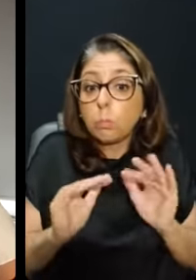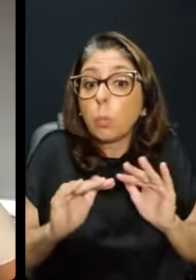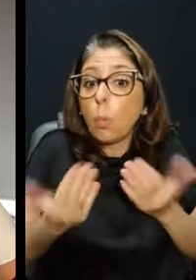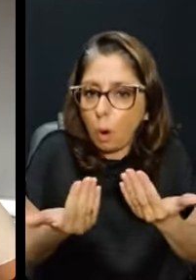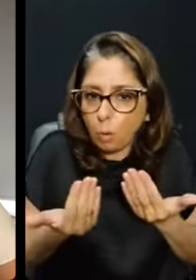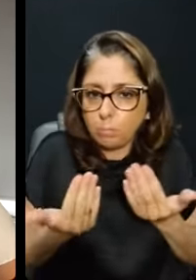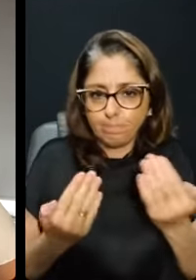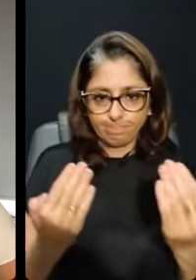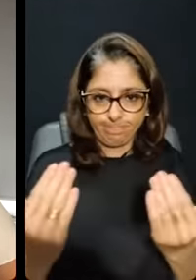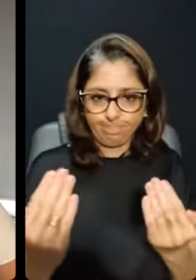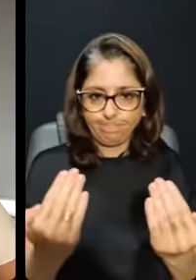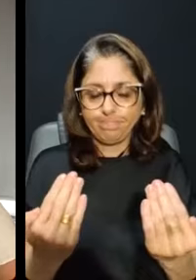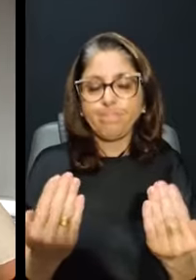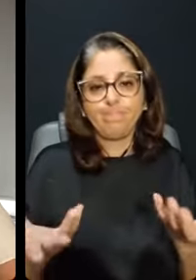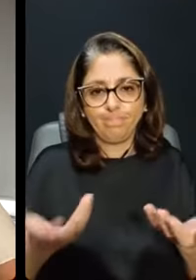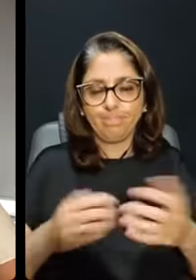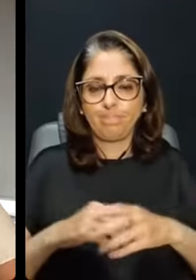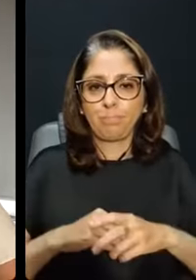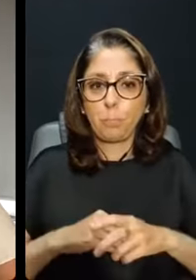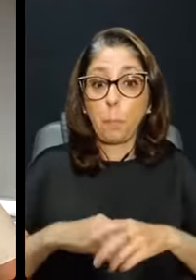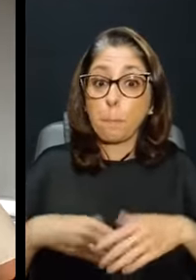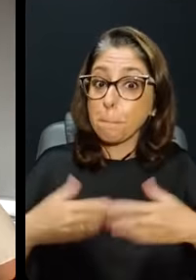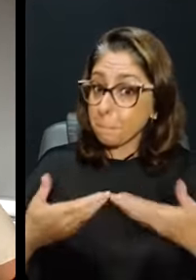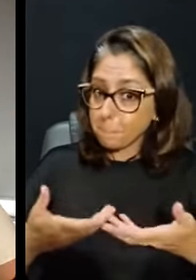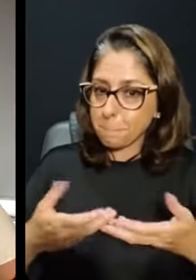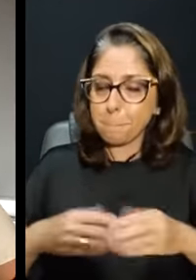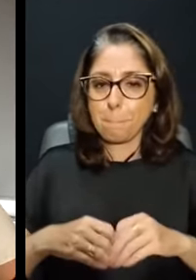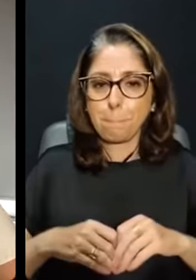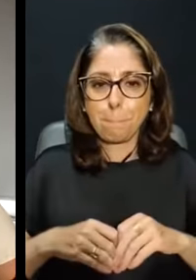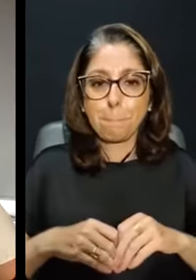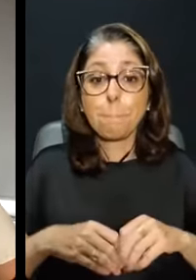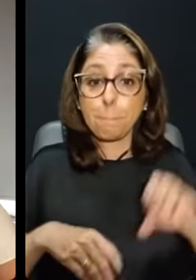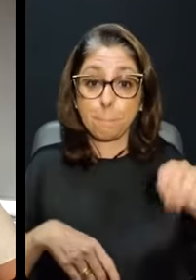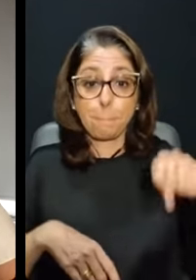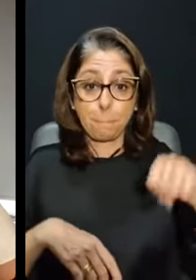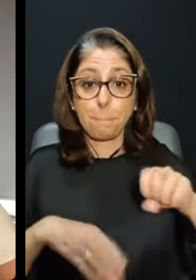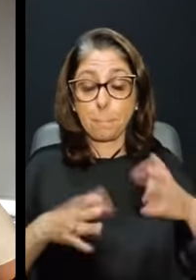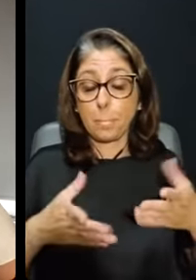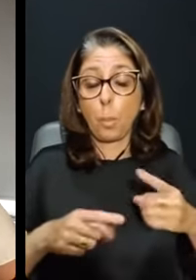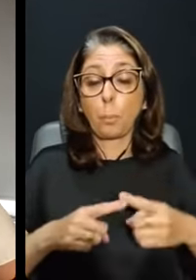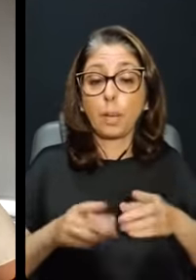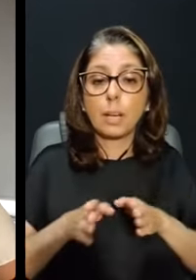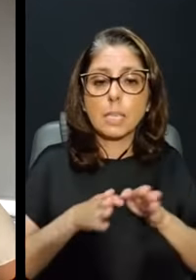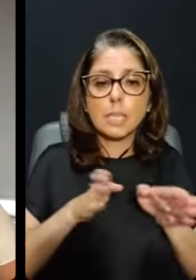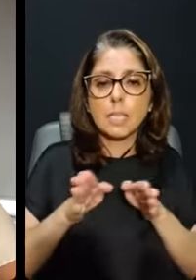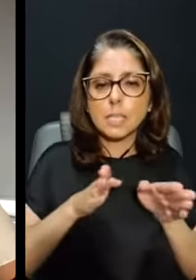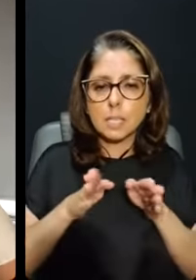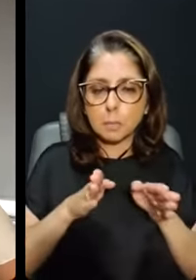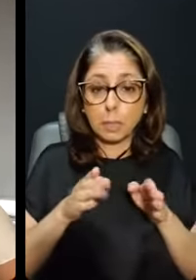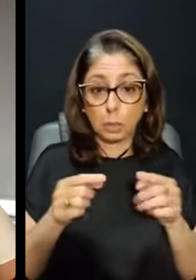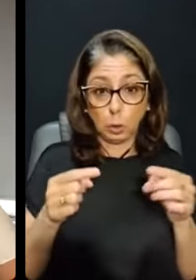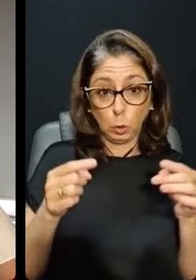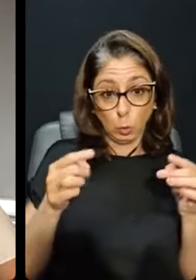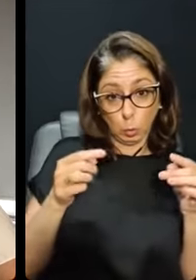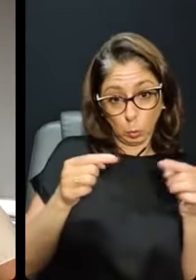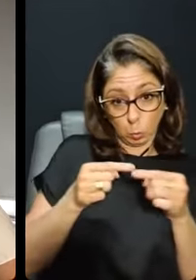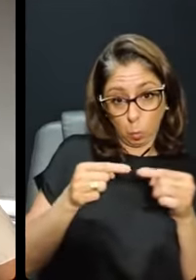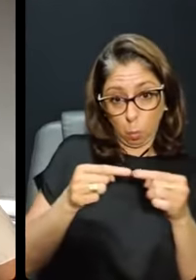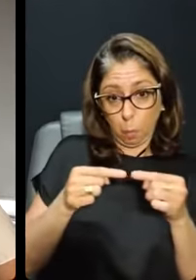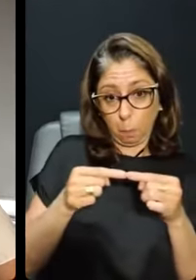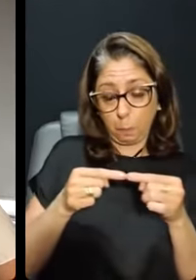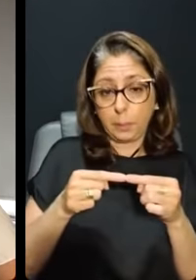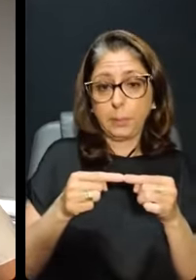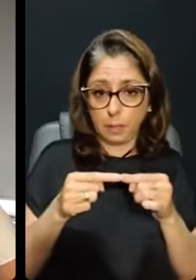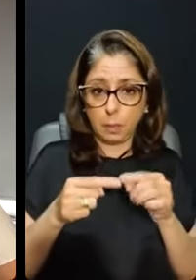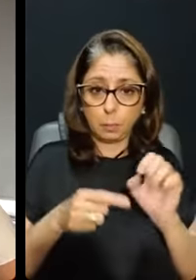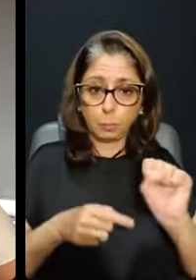Que é nesse ponto também que a gente está falando que acessibilidade se une com sustentabilidade, porque as duas demandam uma tomada